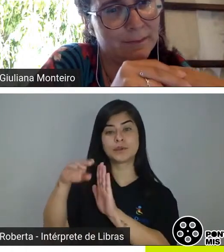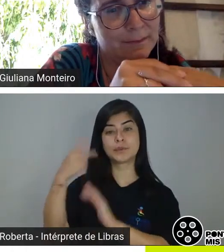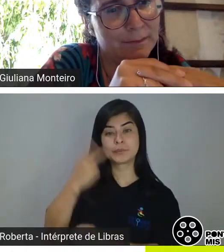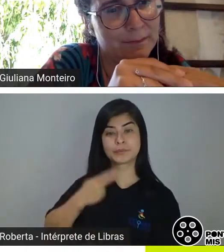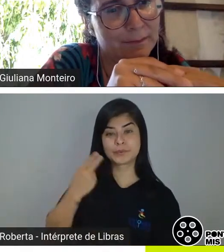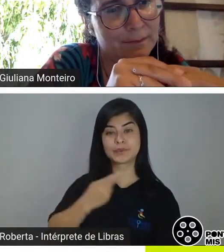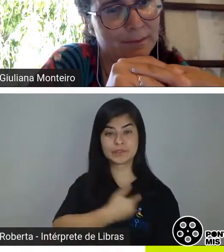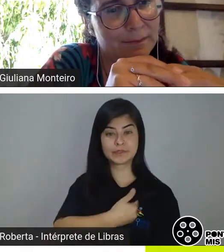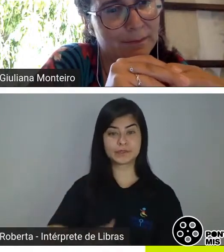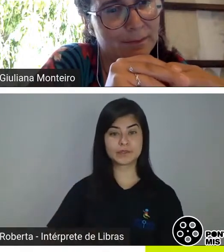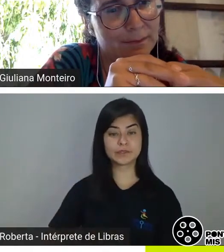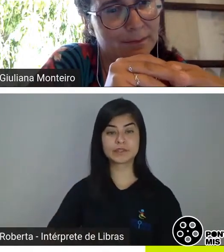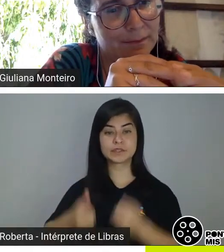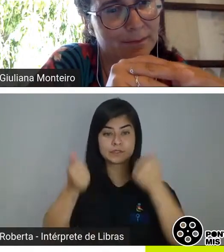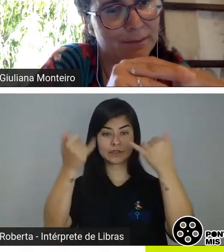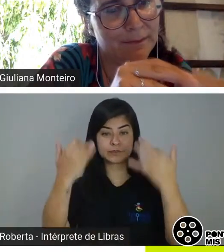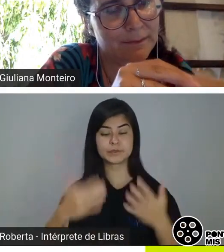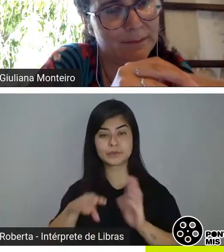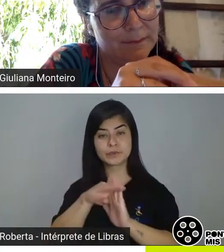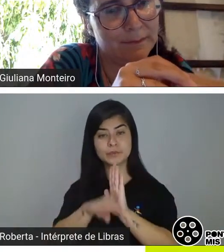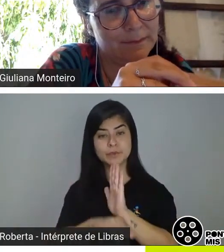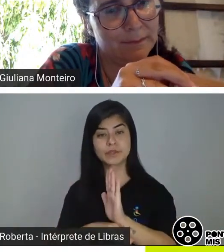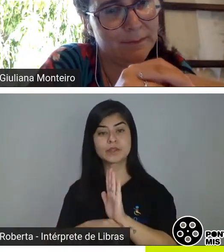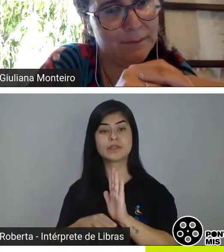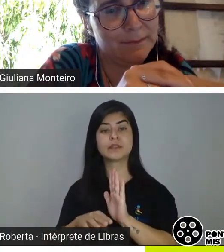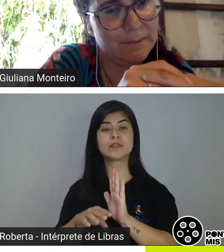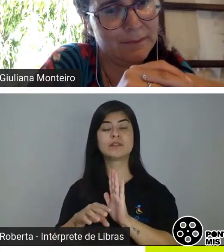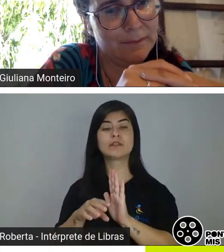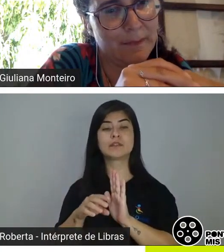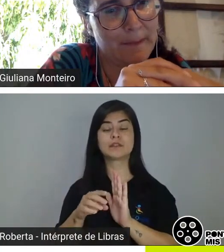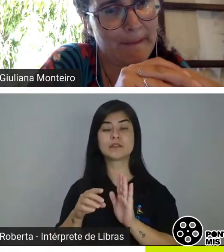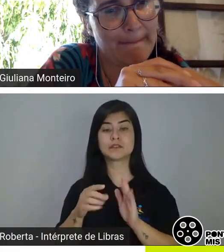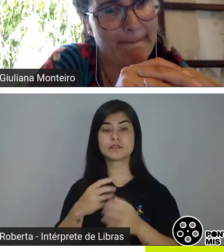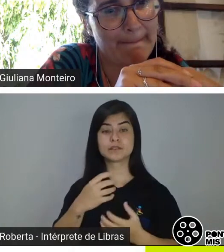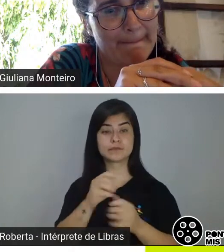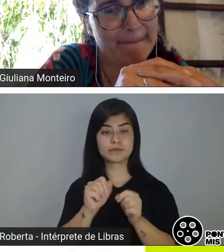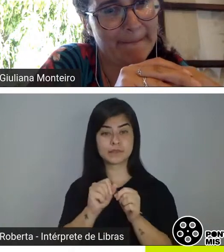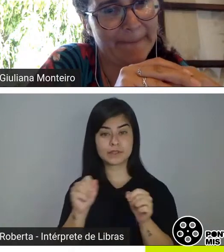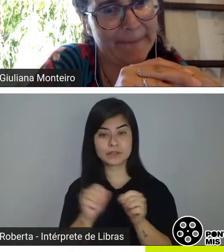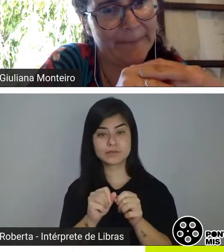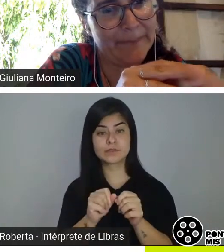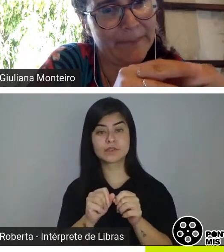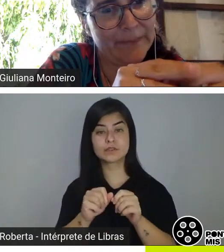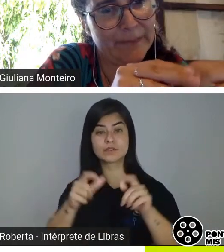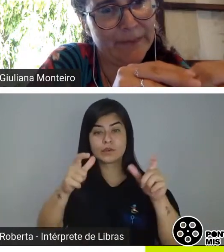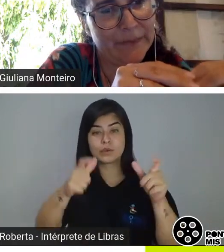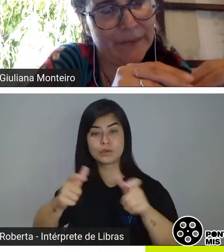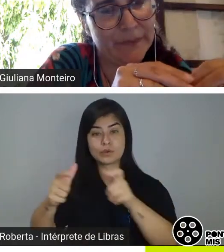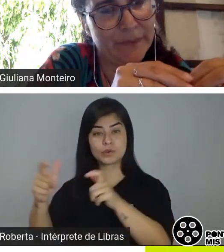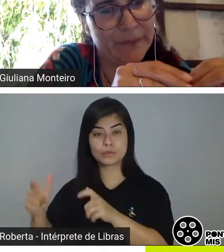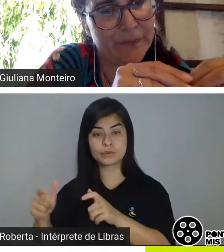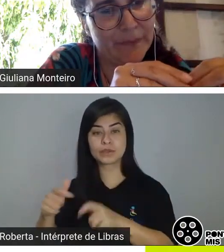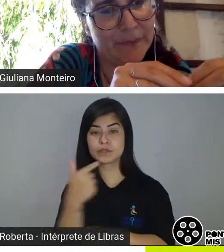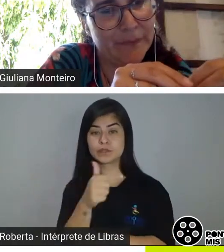mesmo falou, desse programa do Conhecendo Brasil, de fomentar lugares que não se fazia